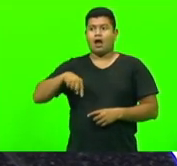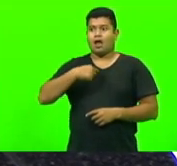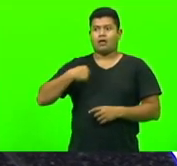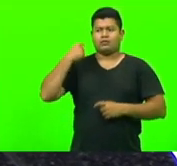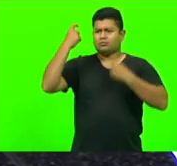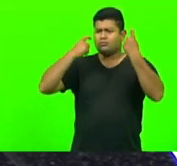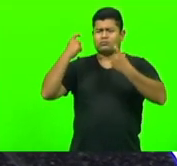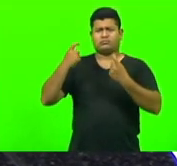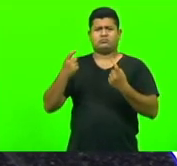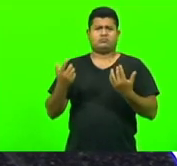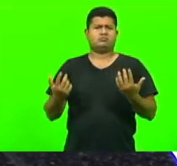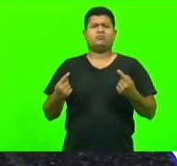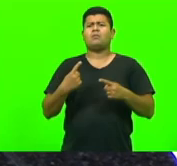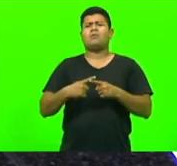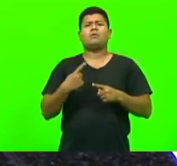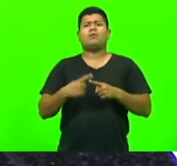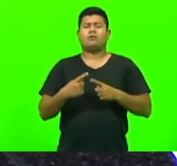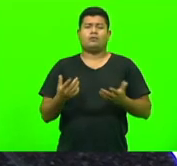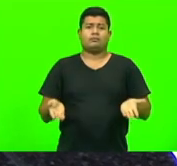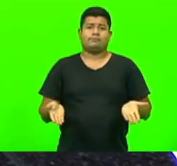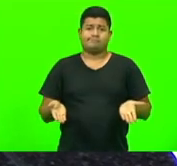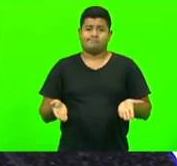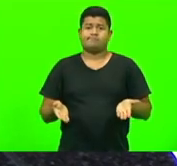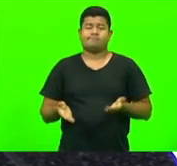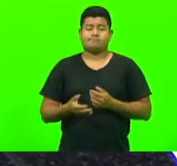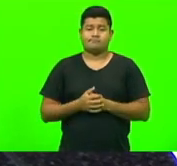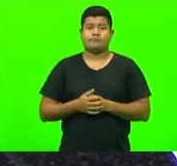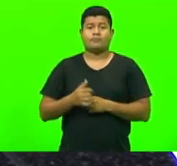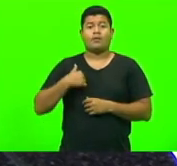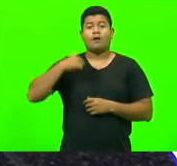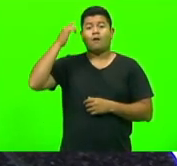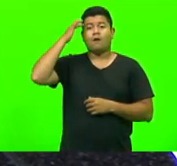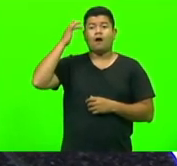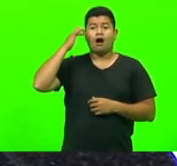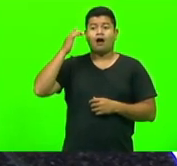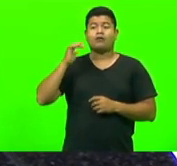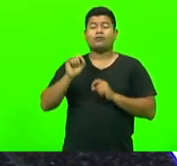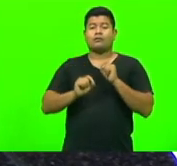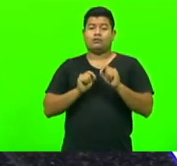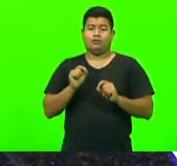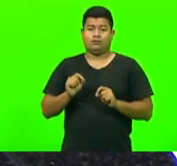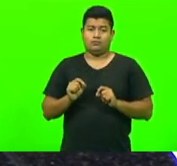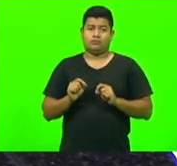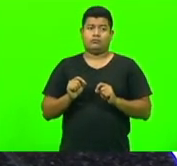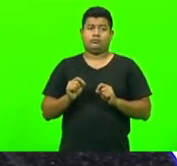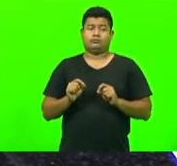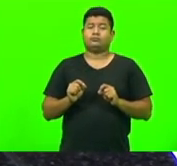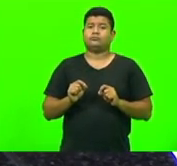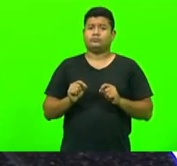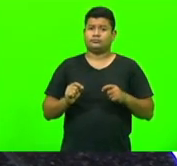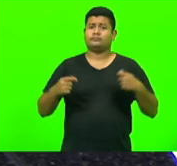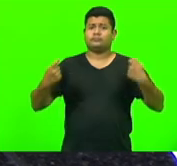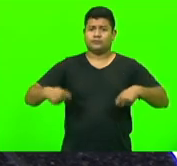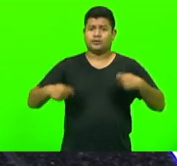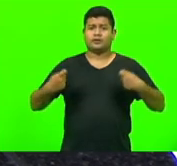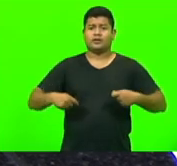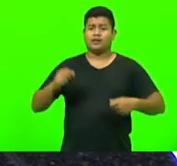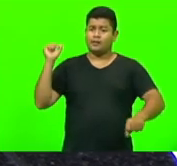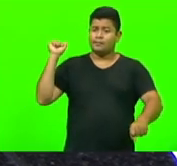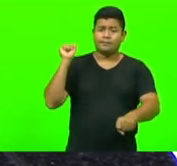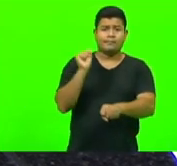Então, eu acho que, no meu ponto de vista, está na hora de nós